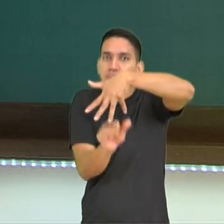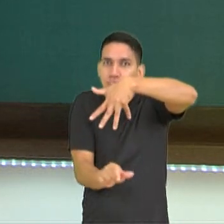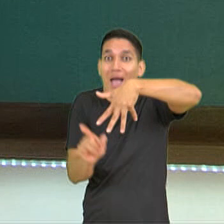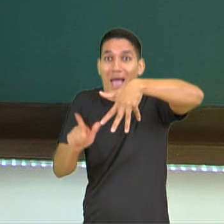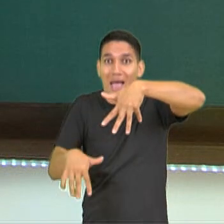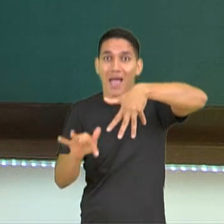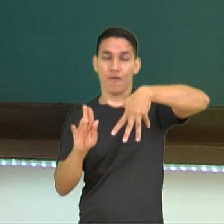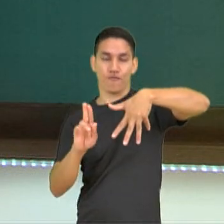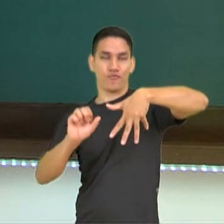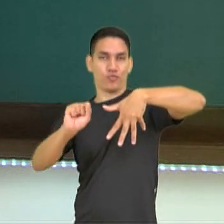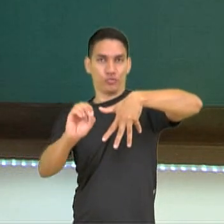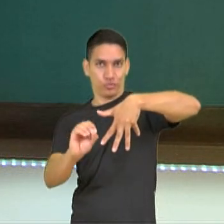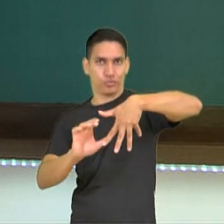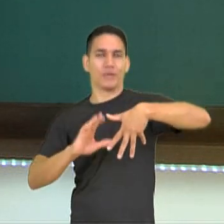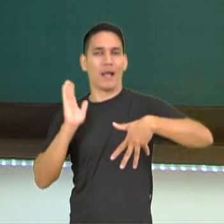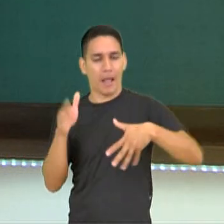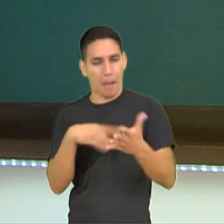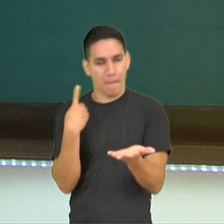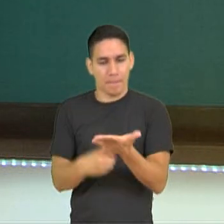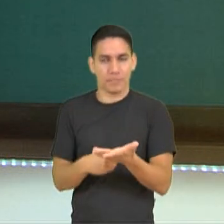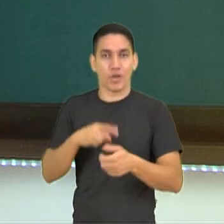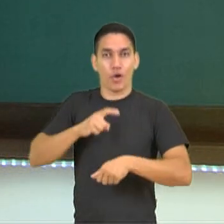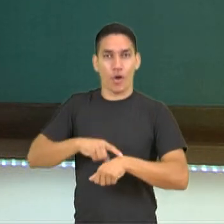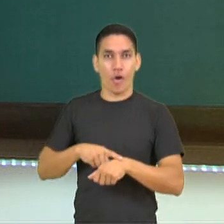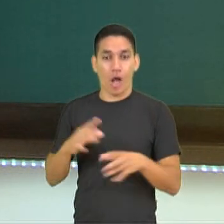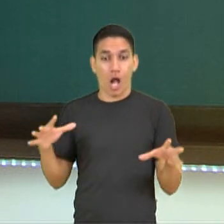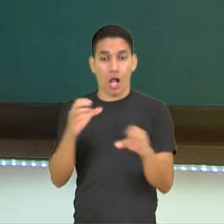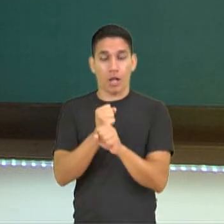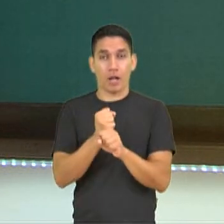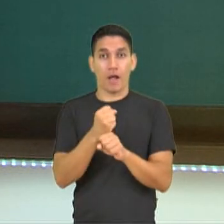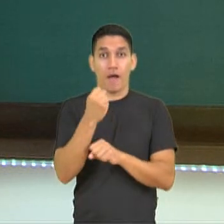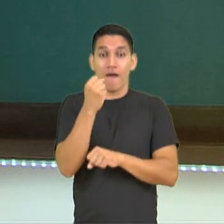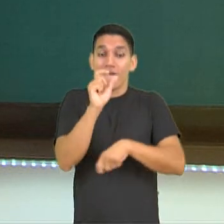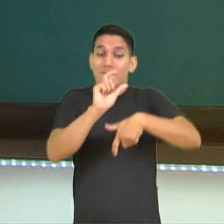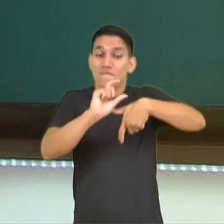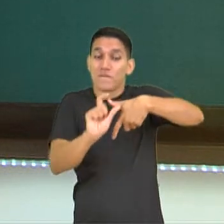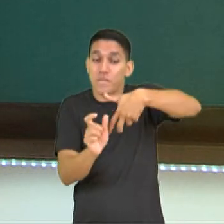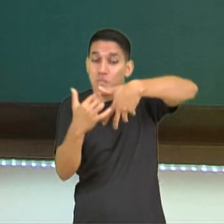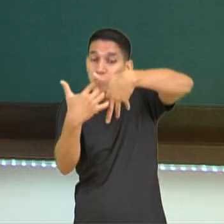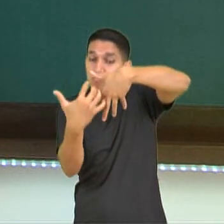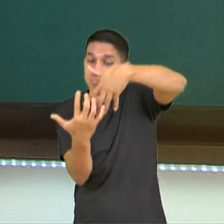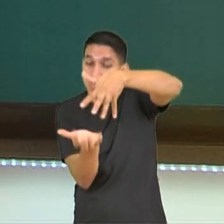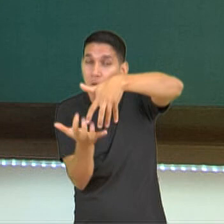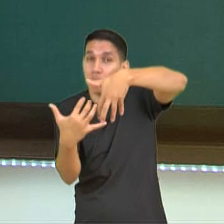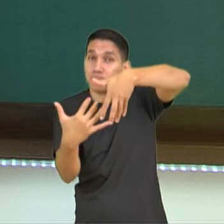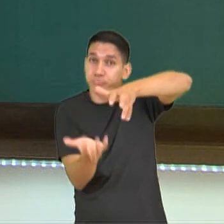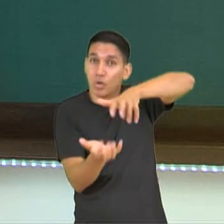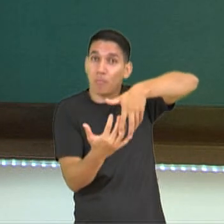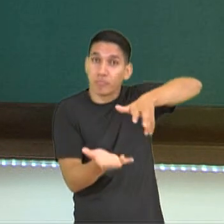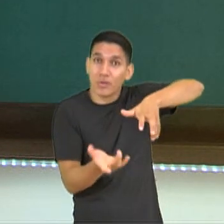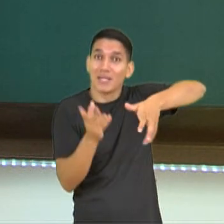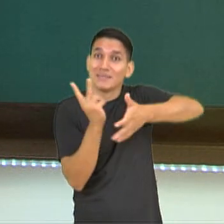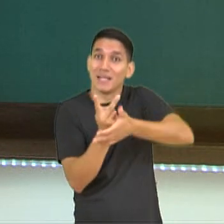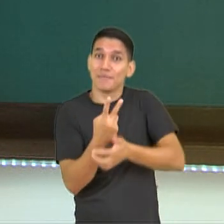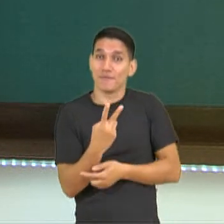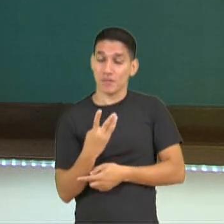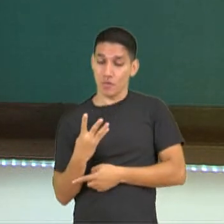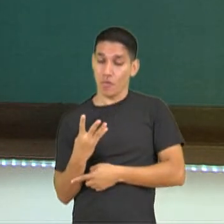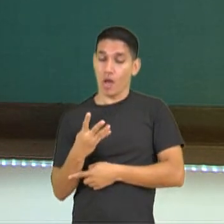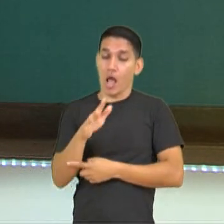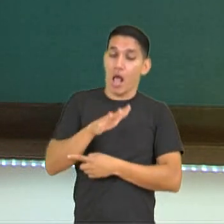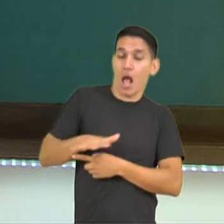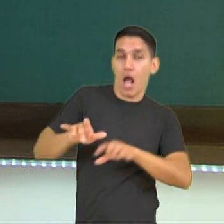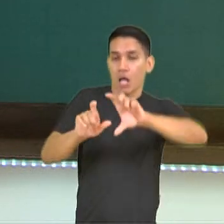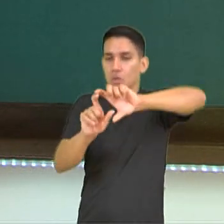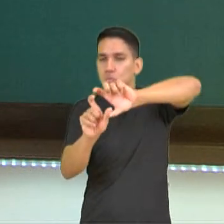ali se determinam as horas. Formam-se 24 faixas de terra de 15 graus cada uma. Então ela tem